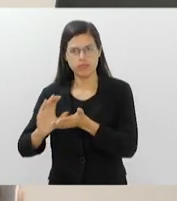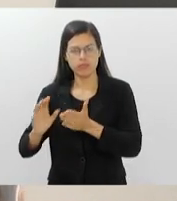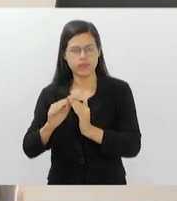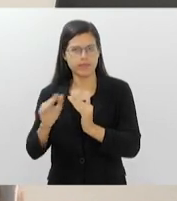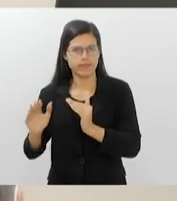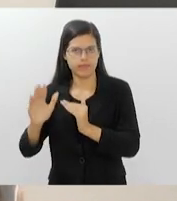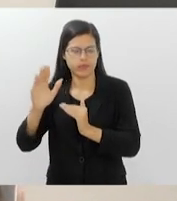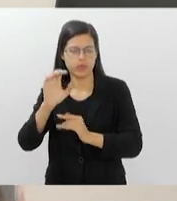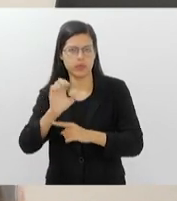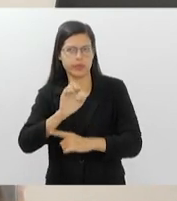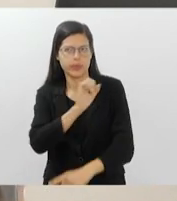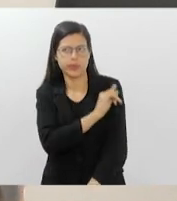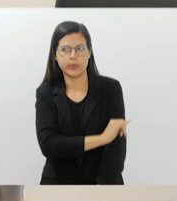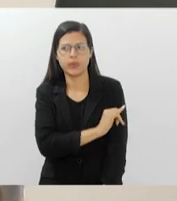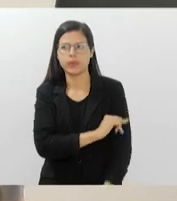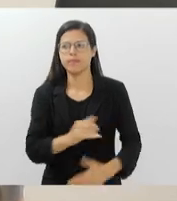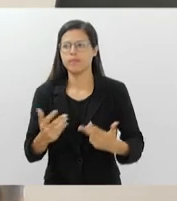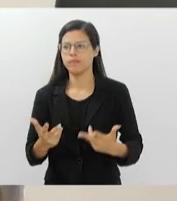veja